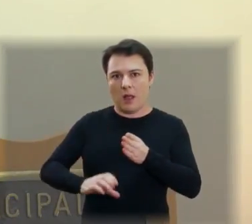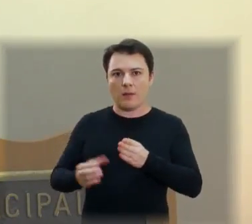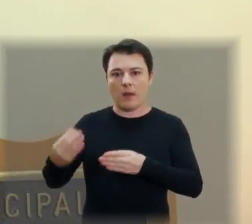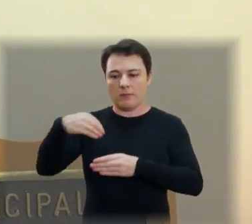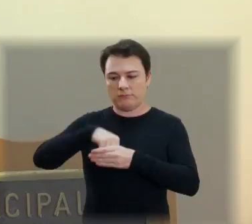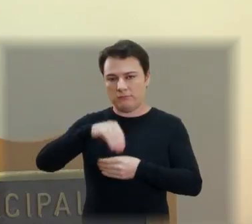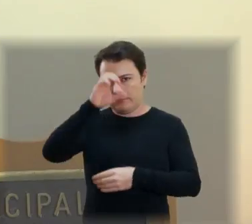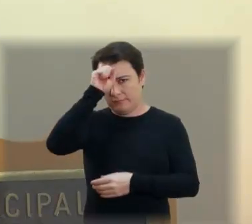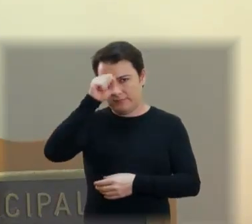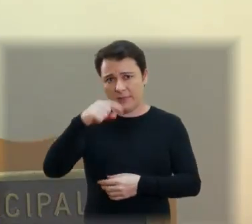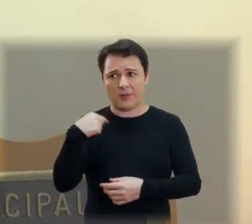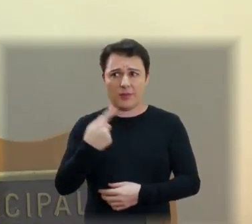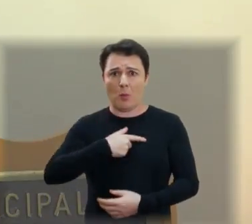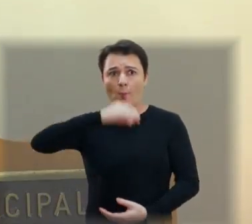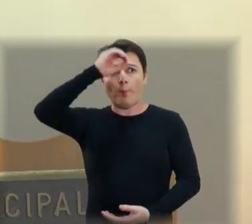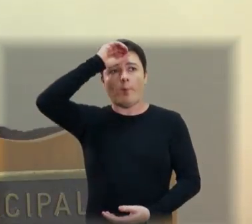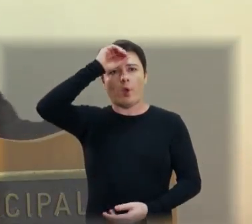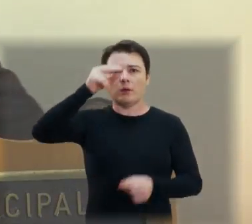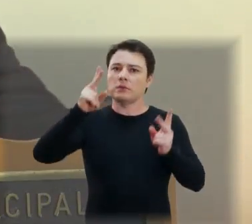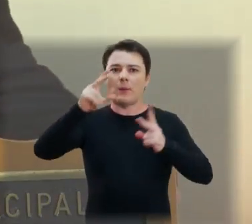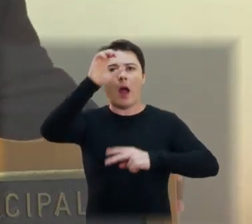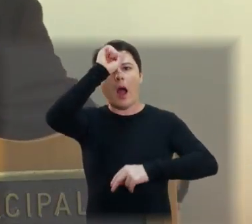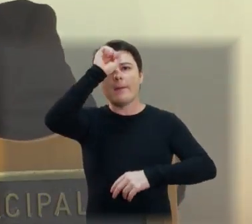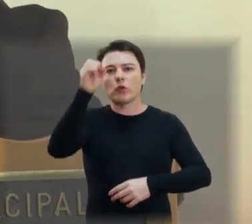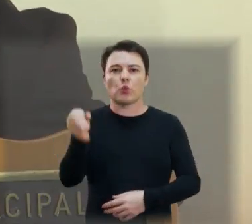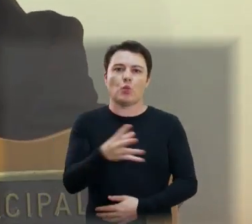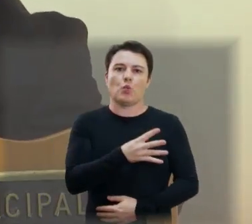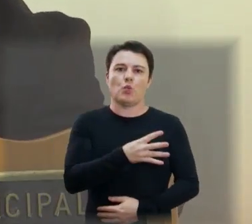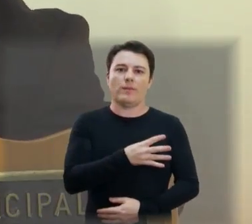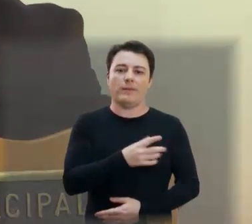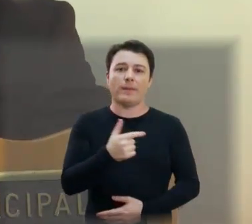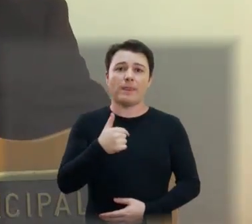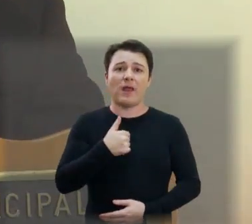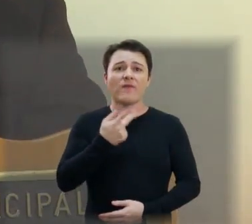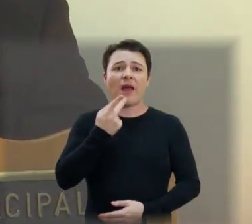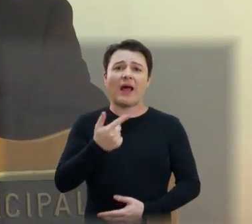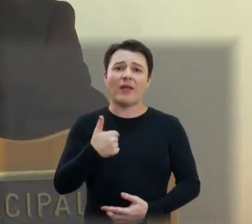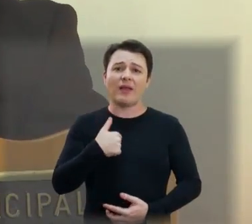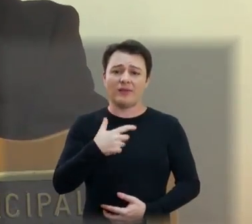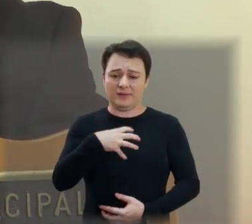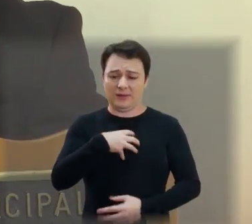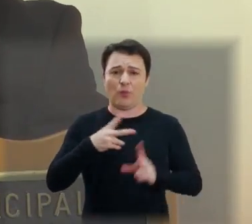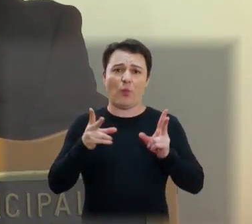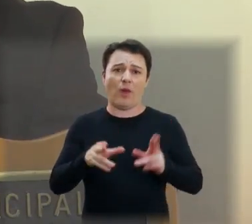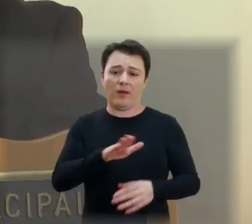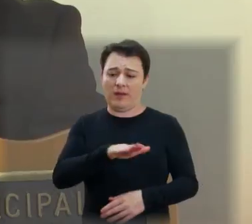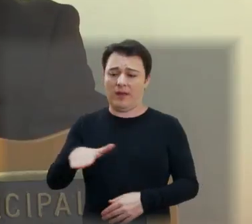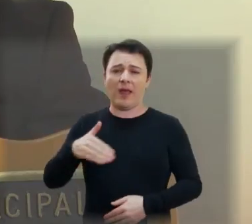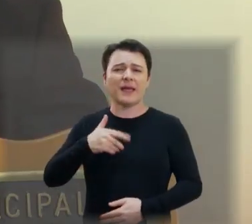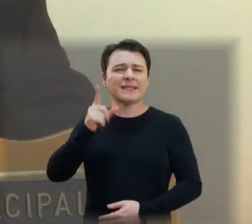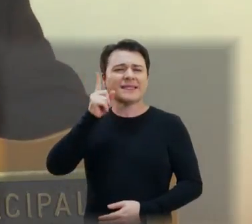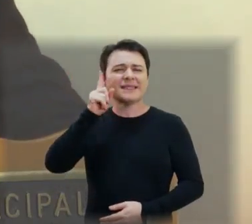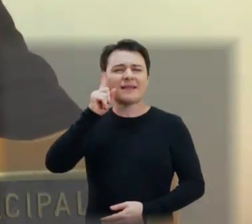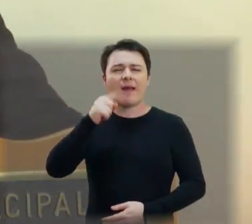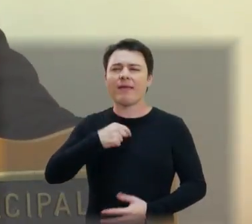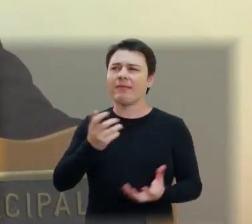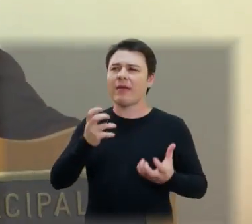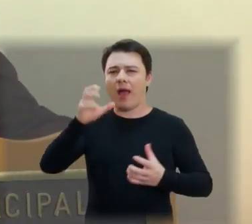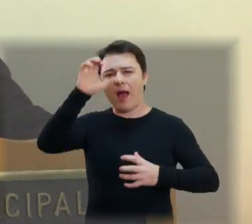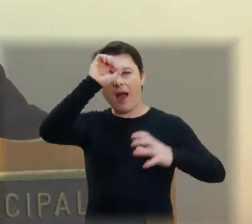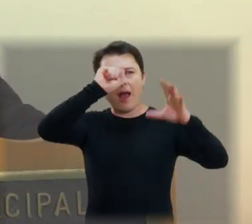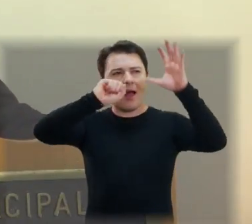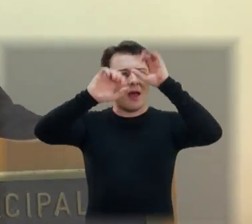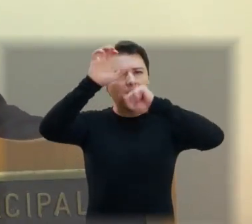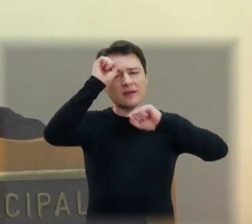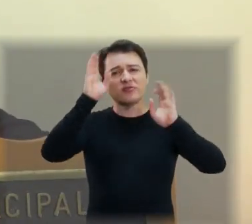sabe que a gente nunca sabe de nada, está sempre aprendendo. Eu falo que eu sou que nem uma criança, eu quero aprender dia a dia. Fui